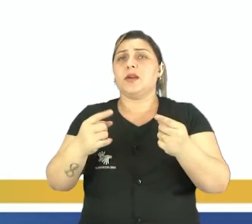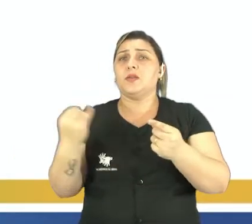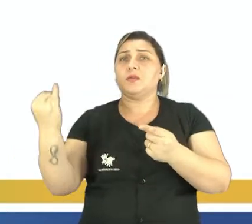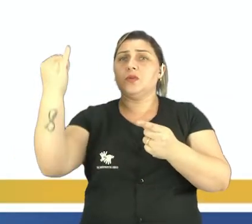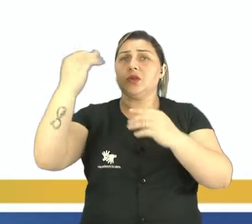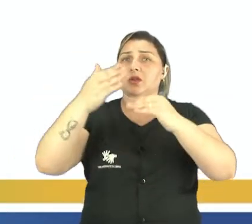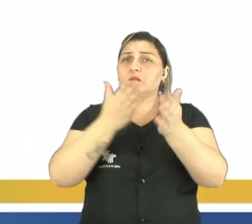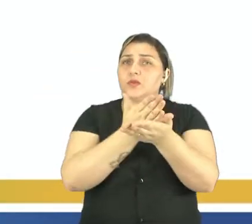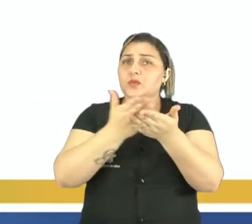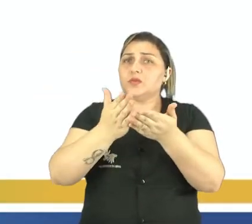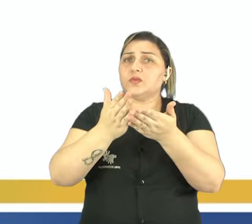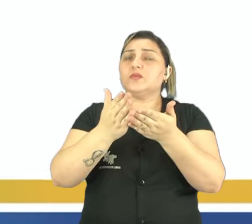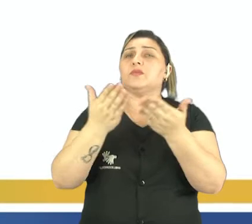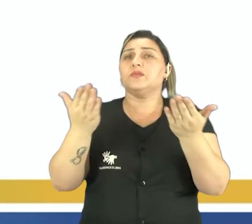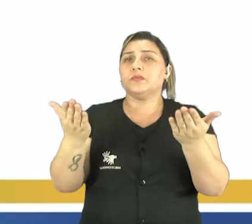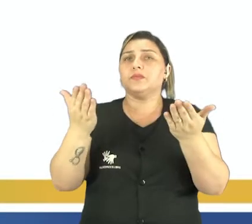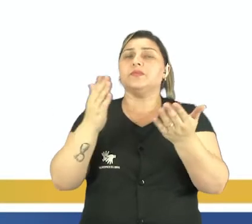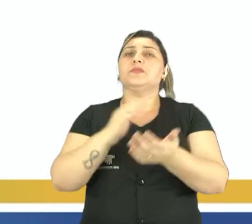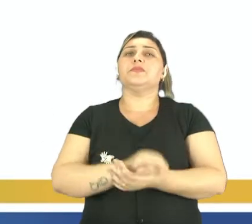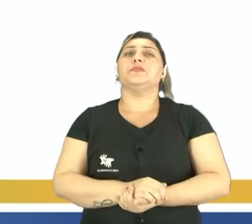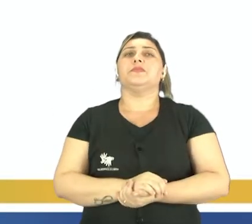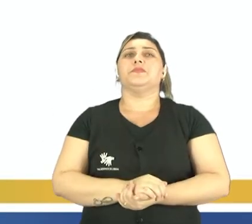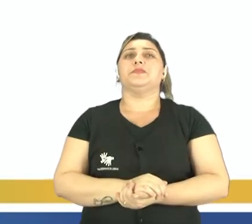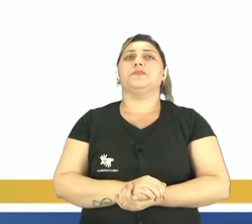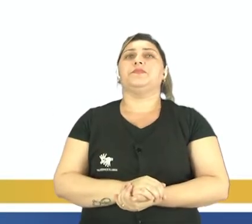é que inicie no começo, tá?